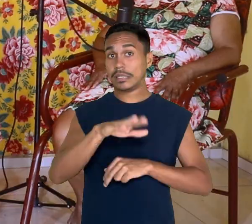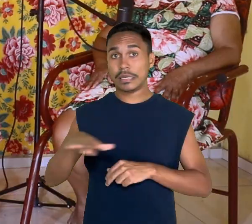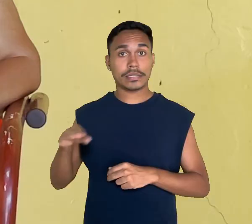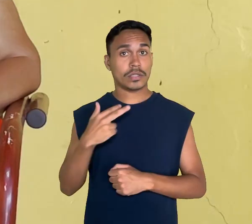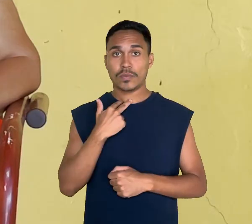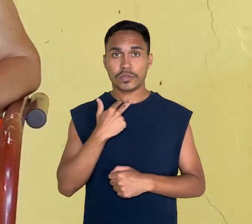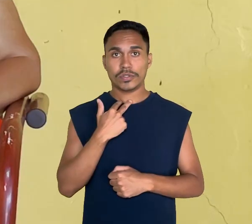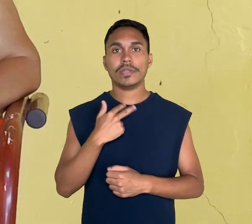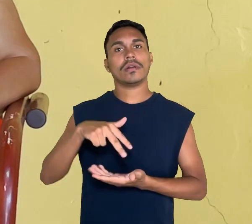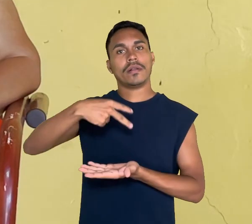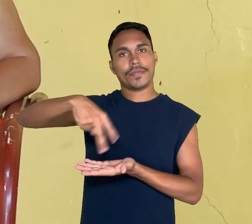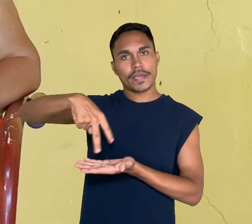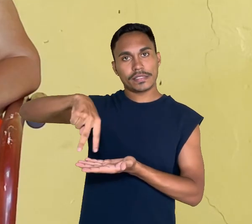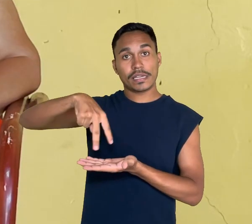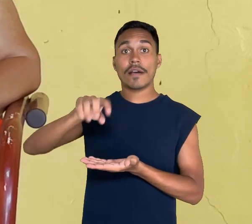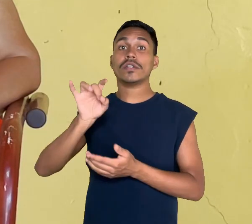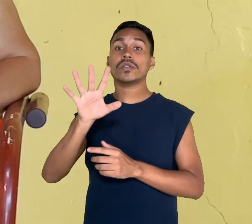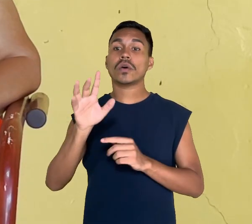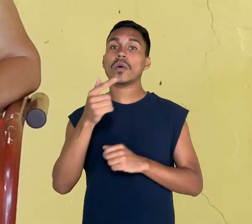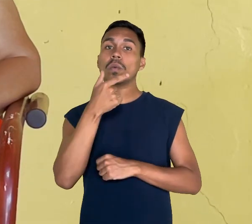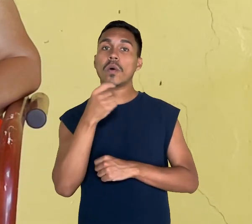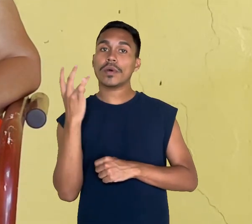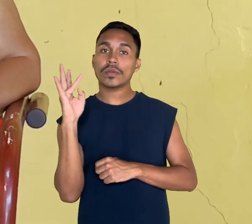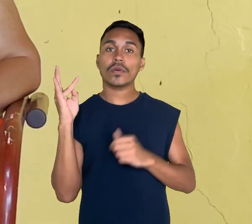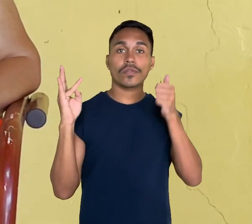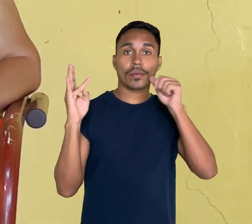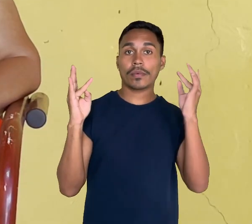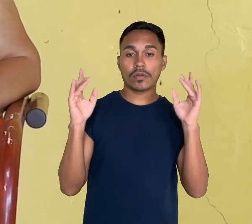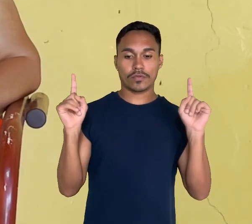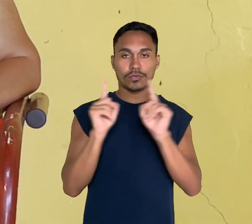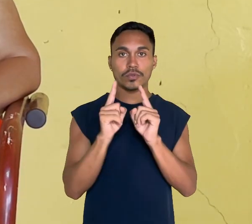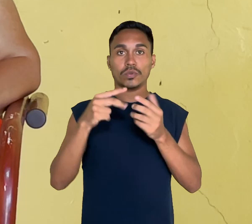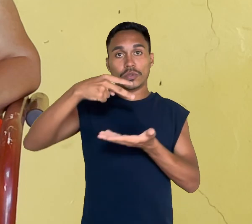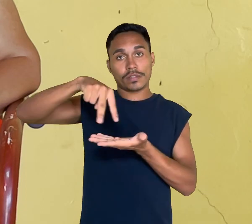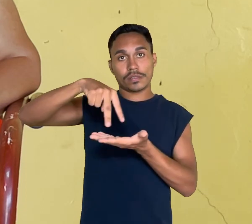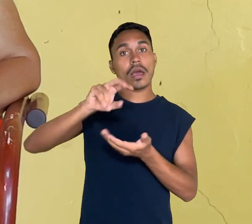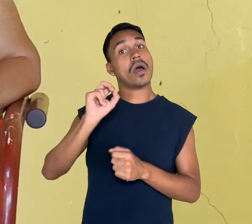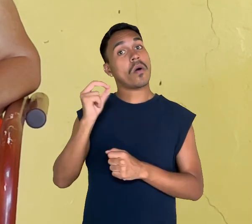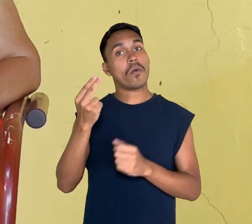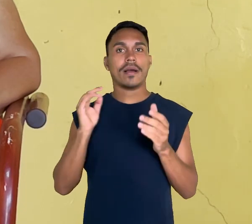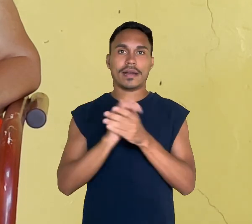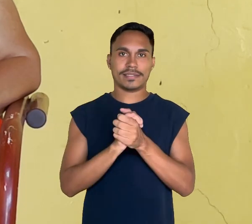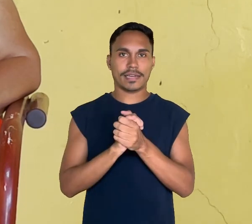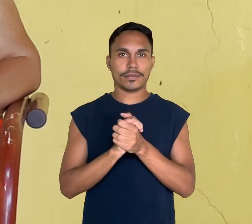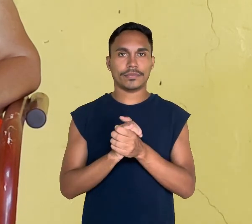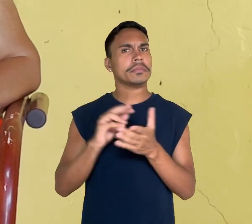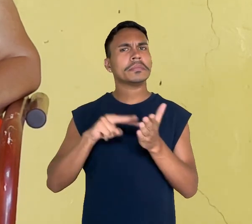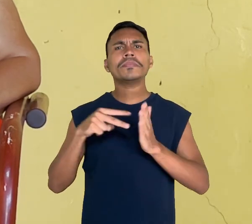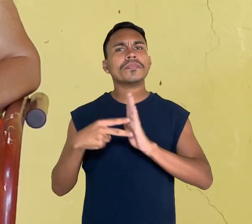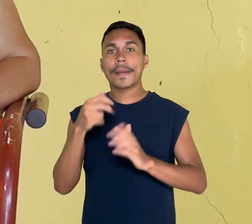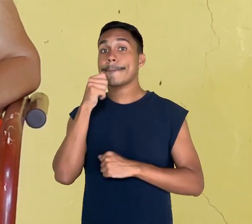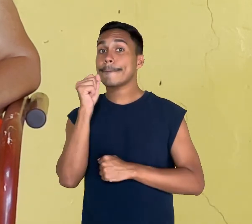só dançava se fosse o noivo com a noiva, então se já fosse casado, que no caso era o meu pai, minha mãe e